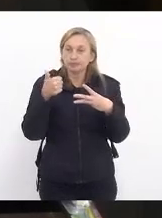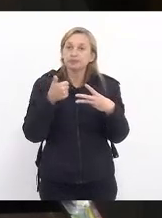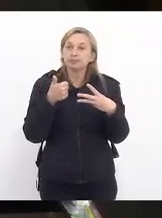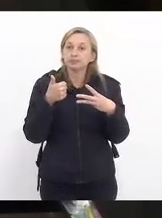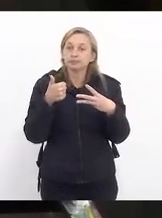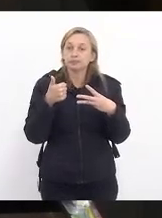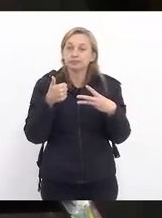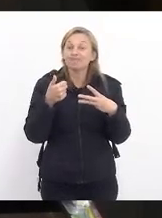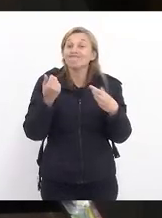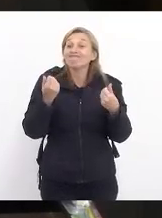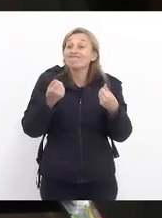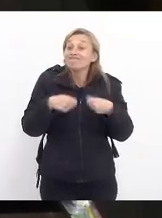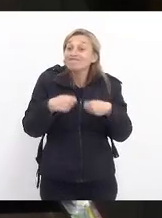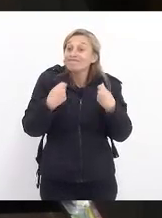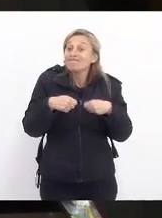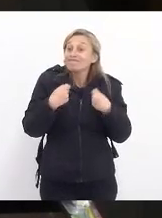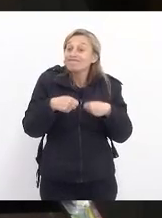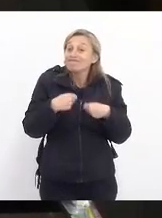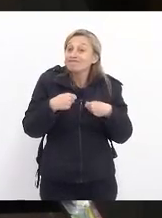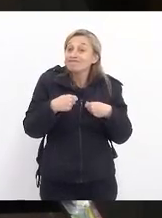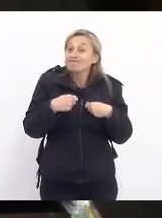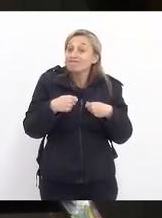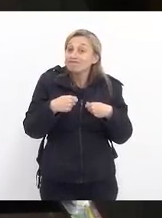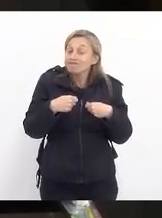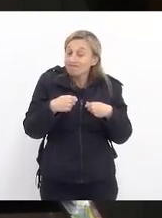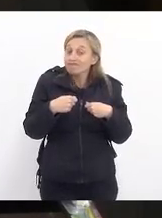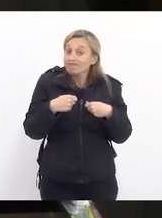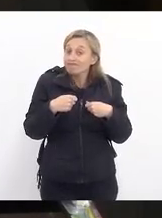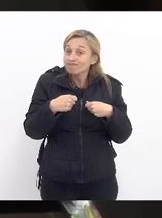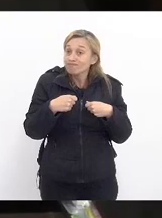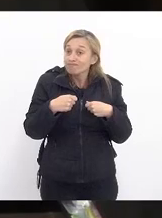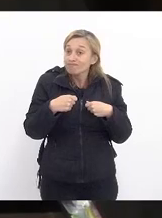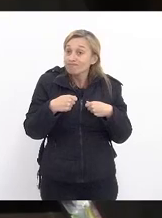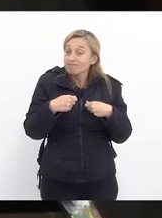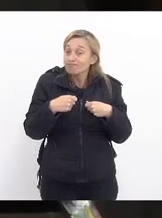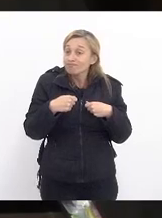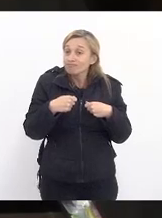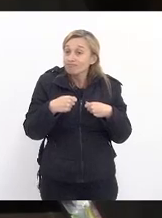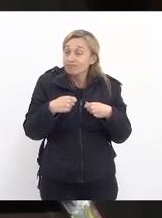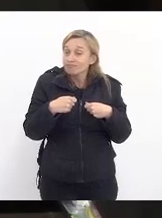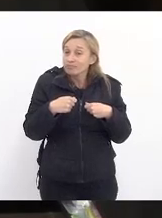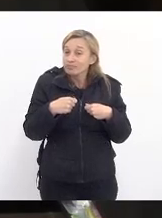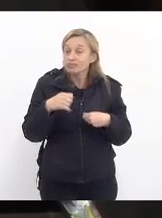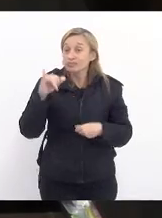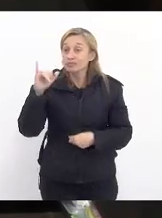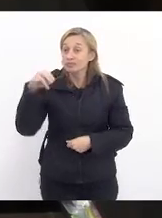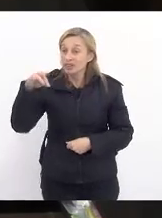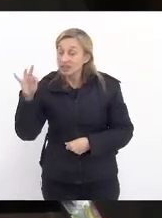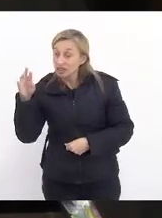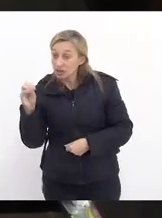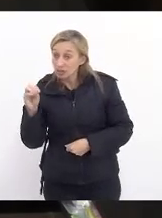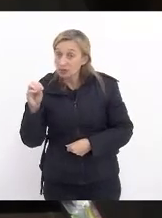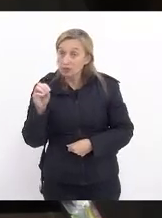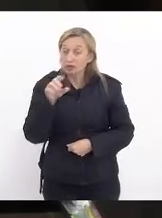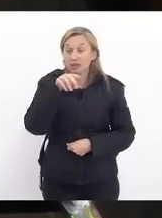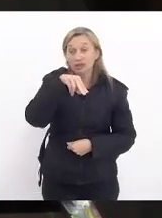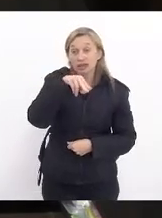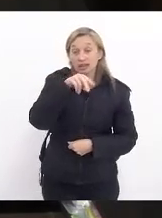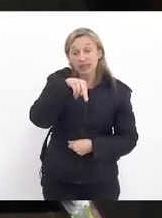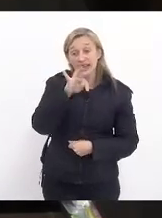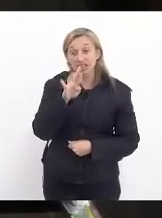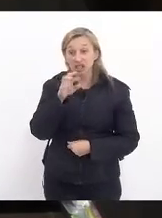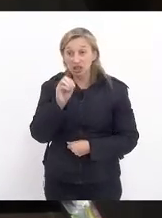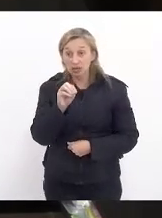a necessidade imperiosa de haverá entre ativos inativos e pensionistas